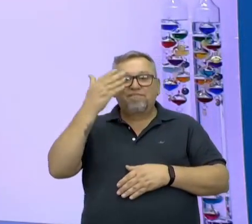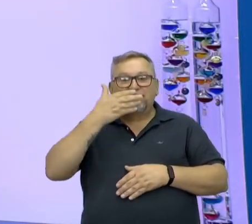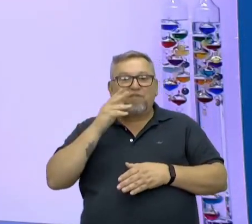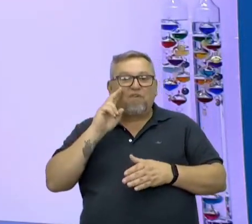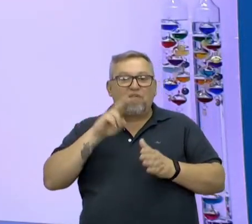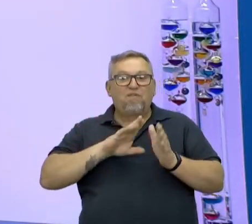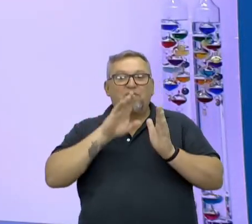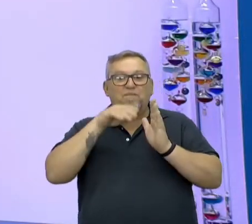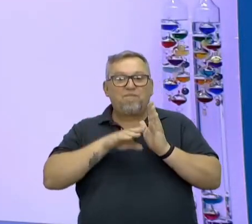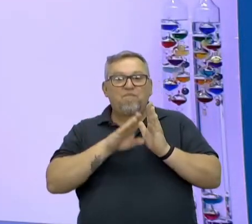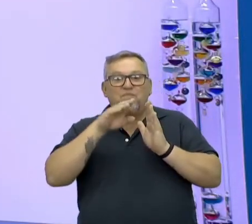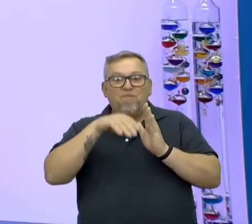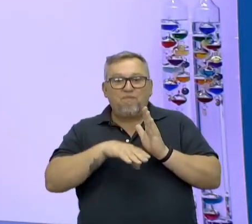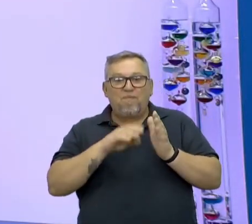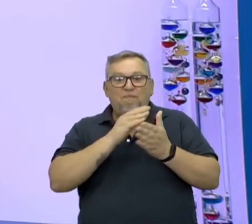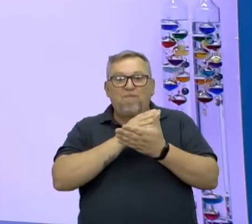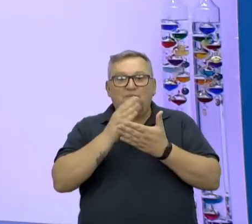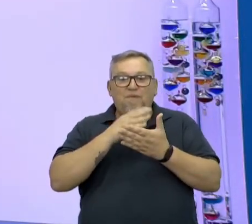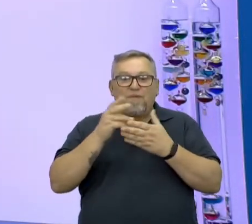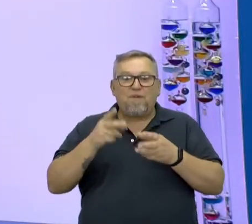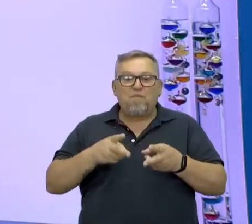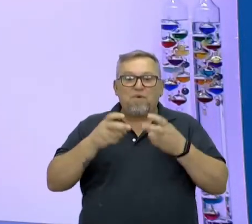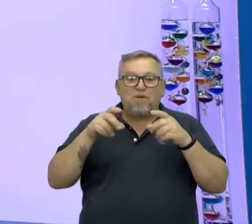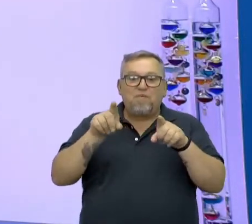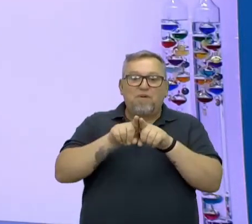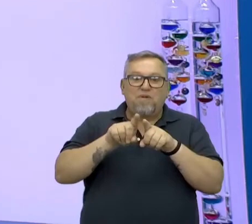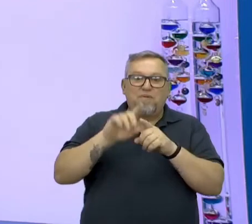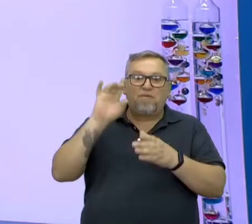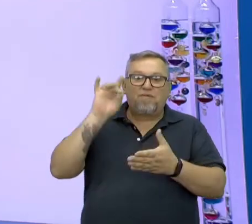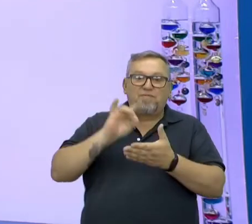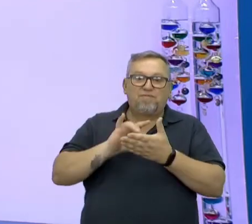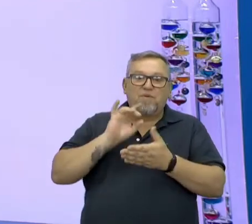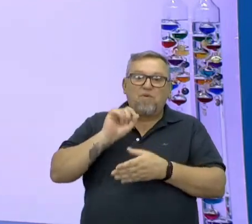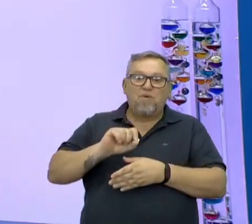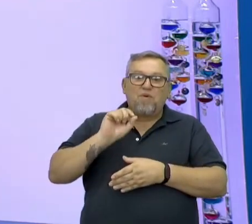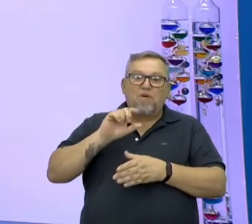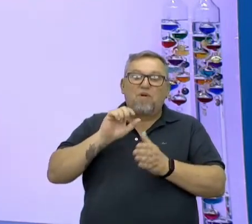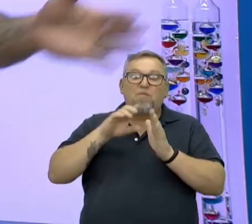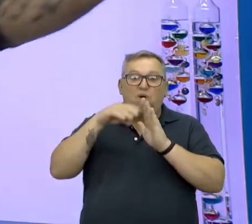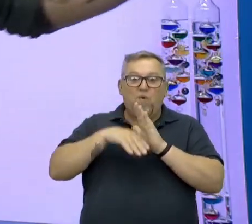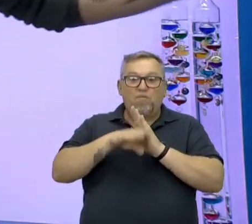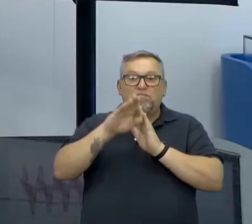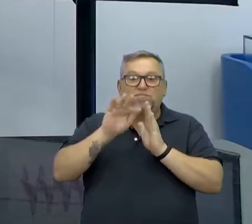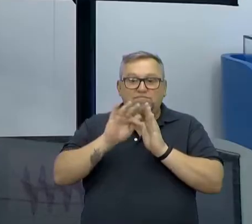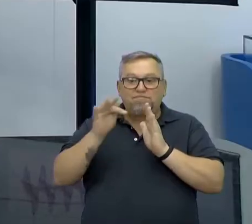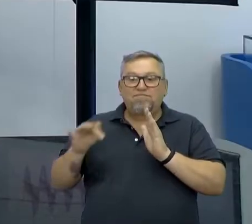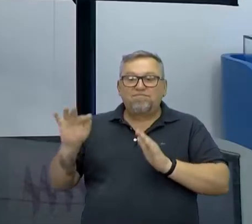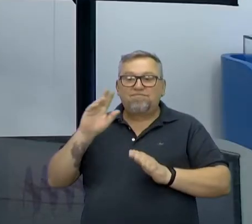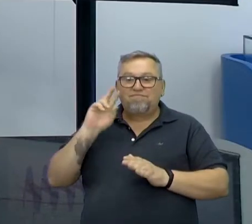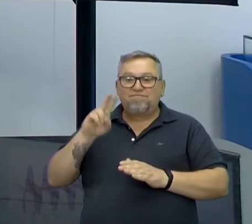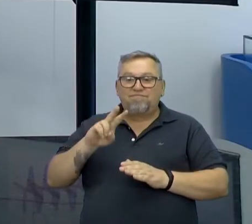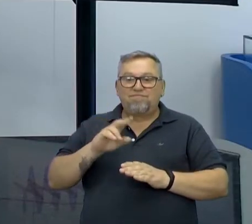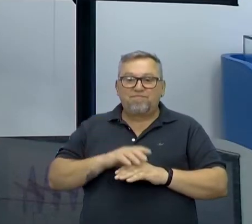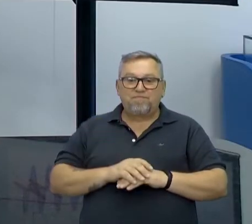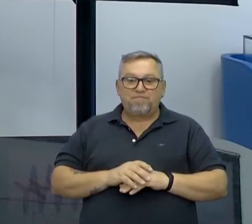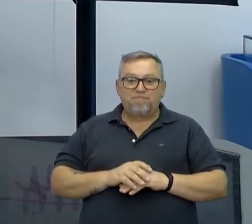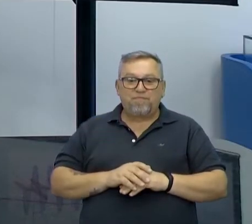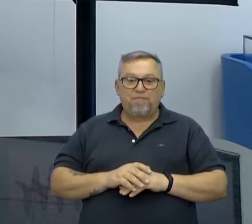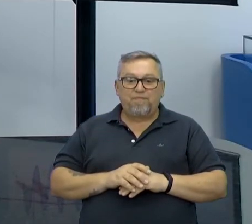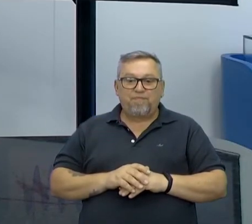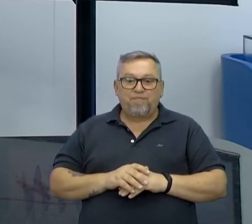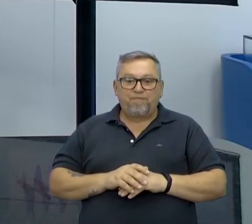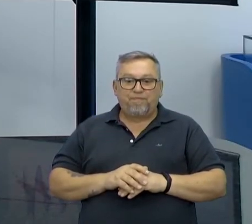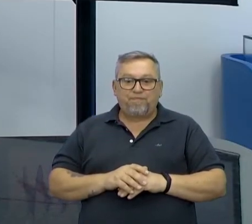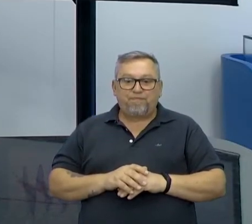onda. A onda, tô começando a perceber realmente o que é uma onda eletromagnética. Tá aí o Gibalina, está oscilando com,